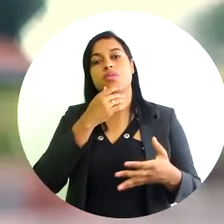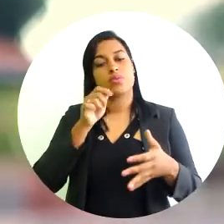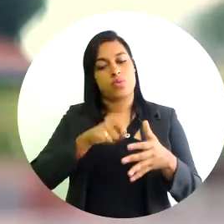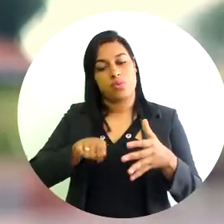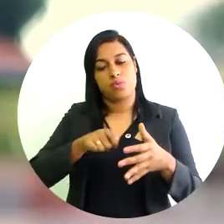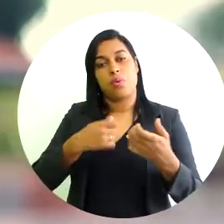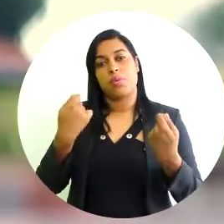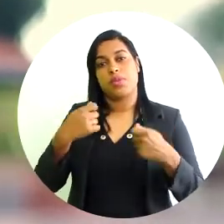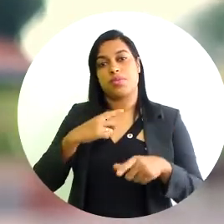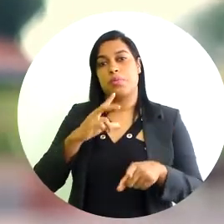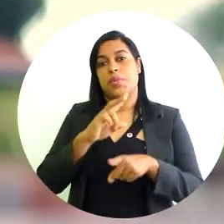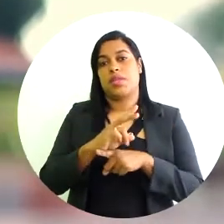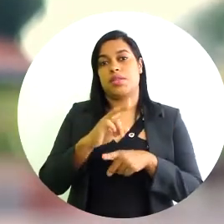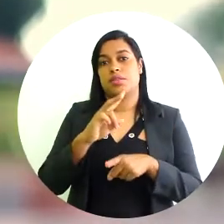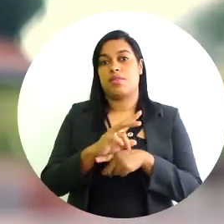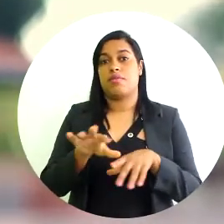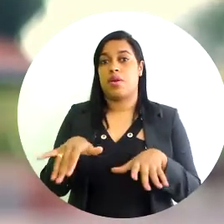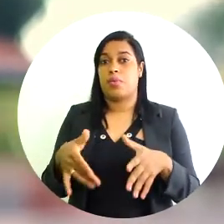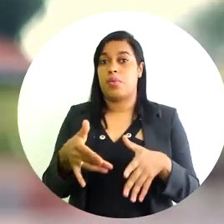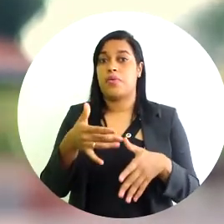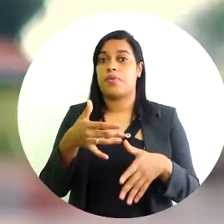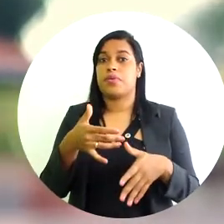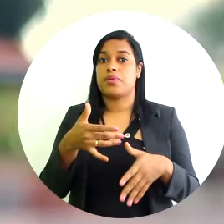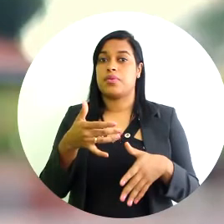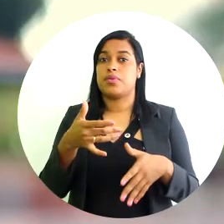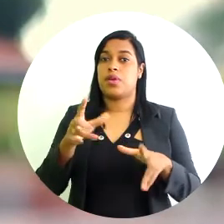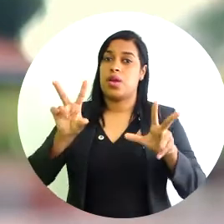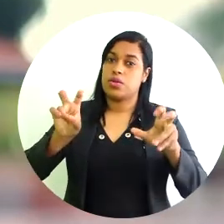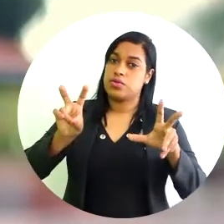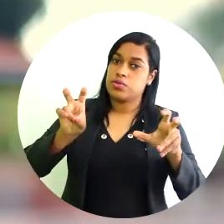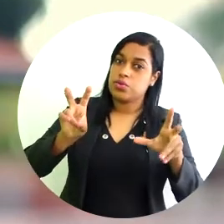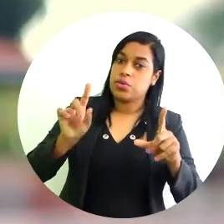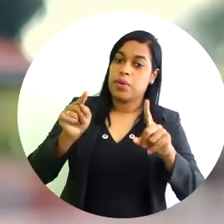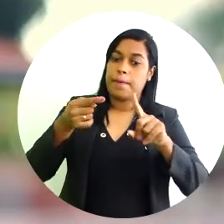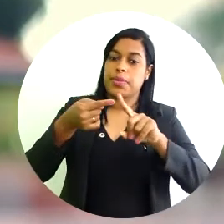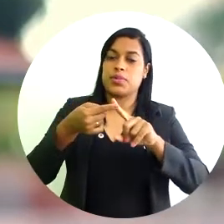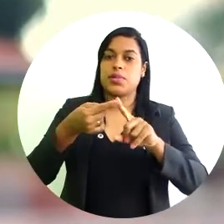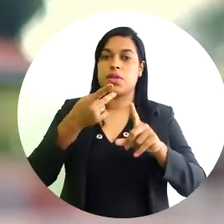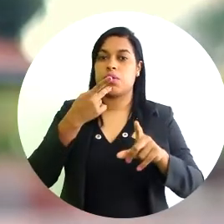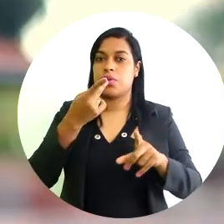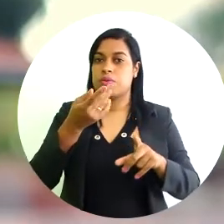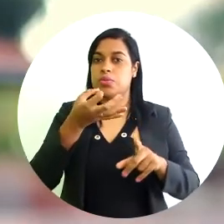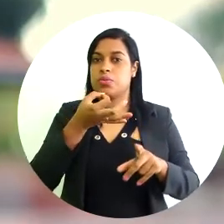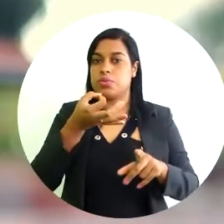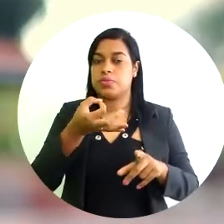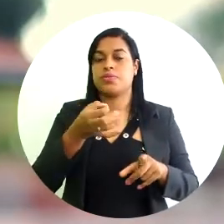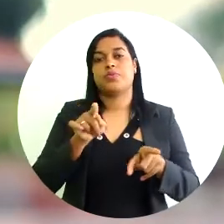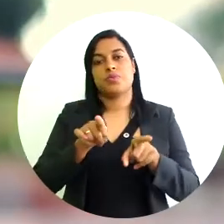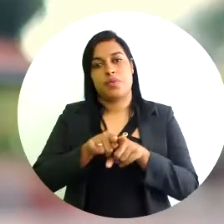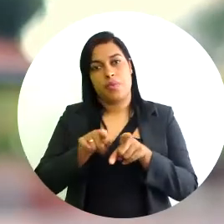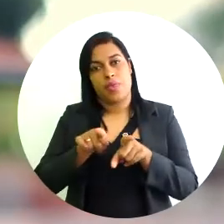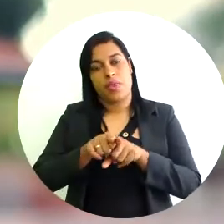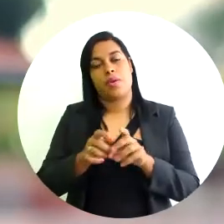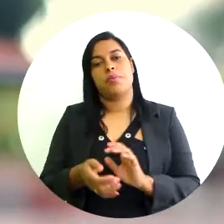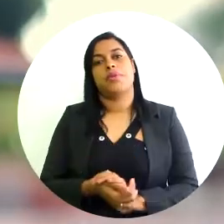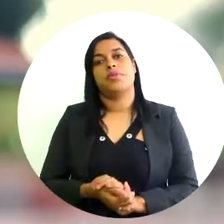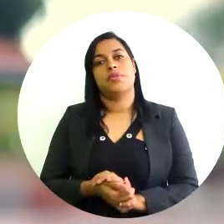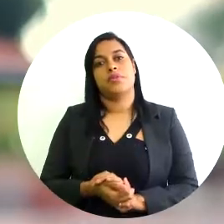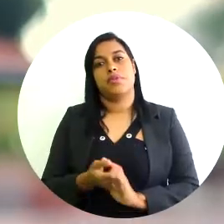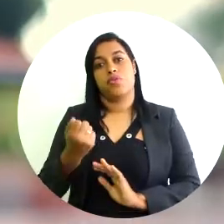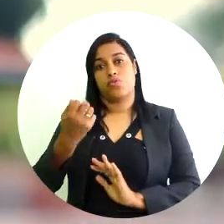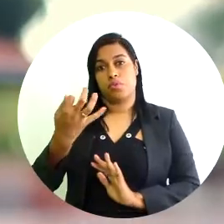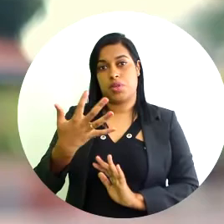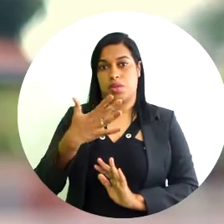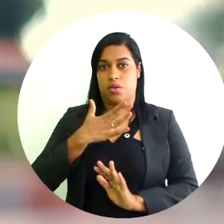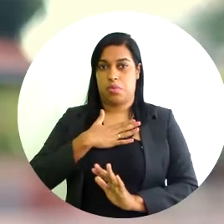preservar qual foi a intenção, qual é o assunto, qual é o ponto de vista do autor, tenho que alinhar isso de acordo com o vocabulário